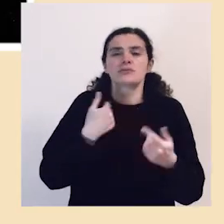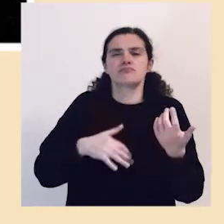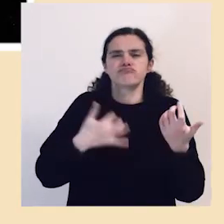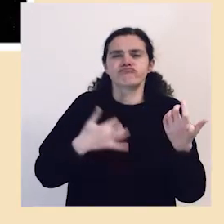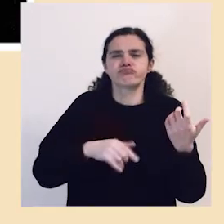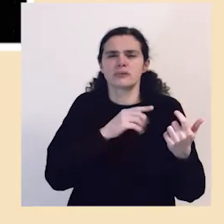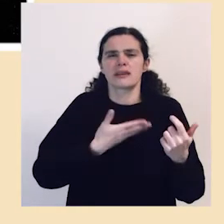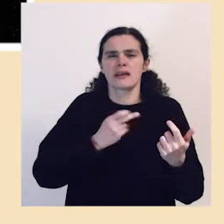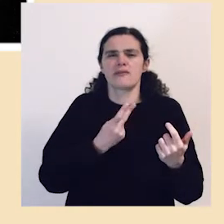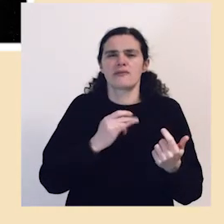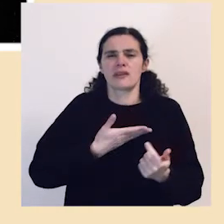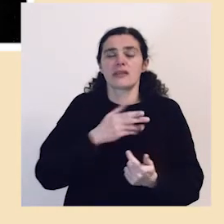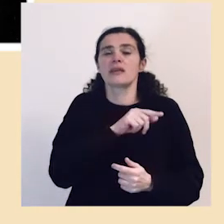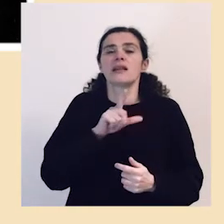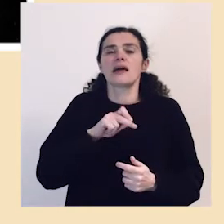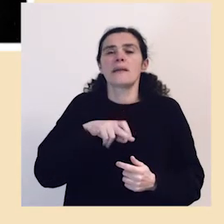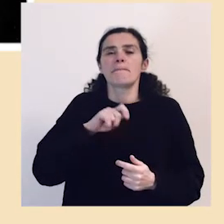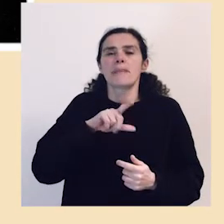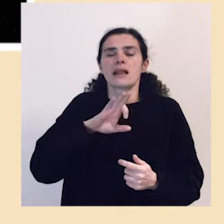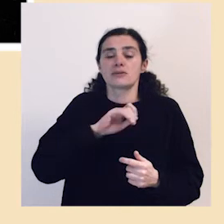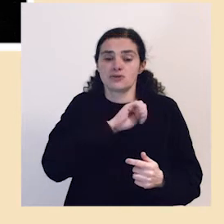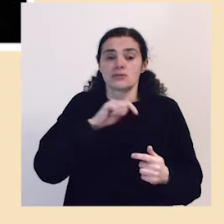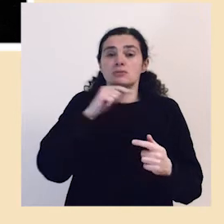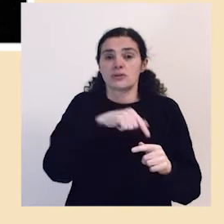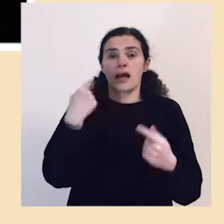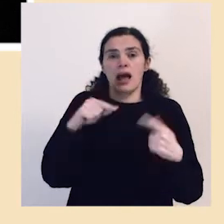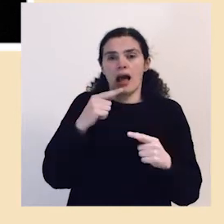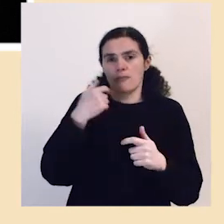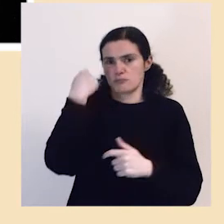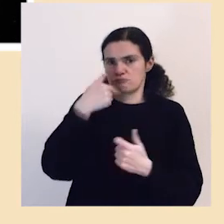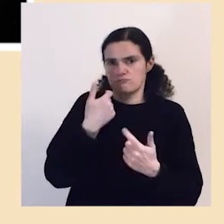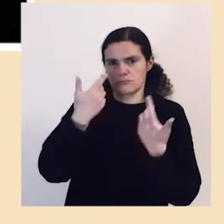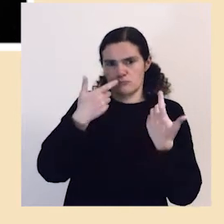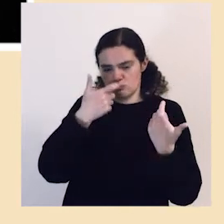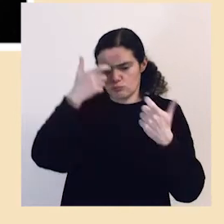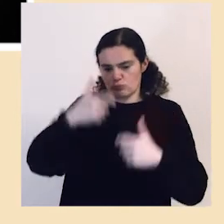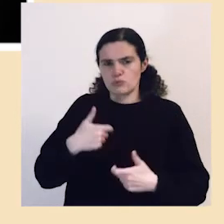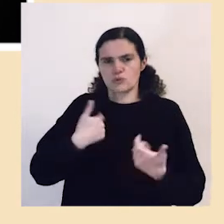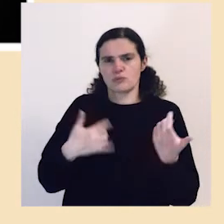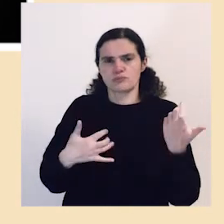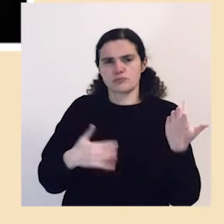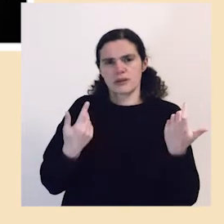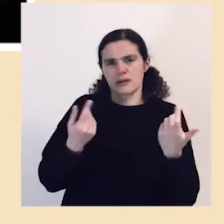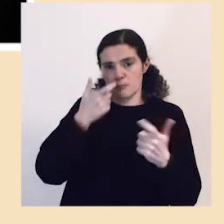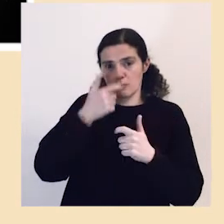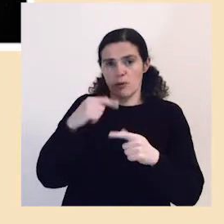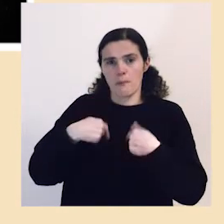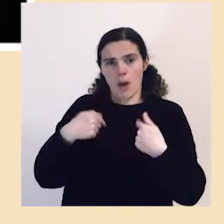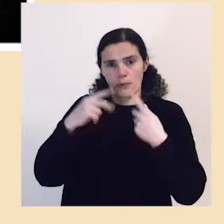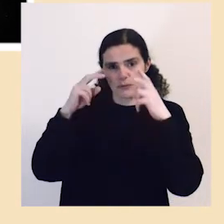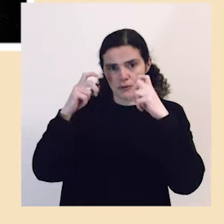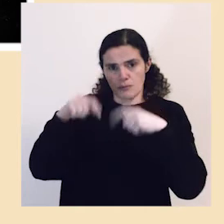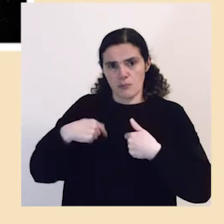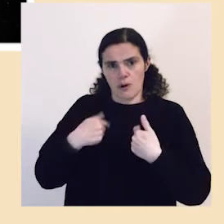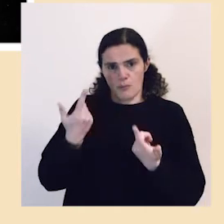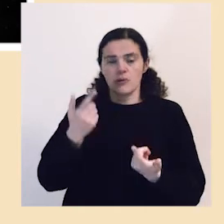Lamelas, Rockstar, Character Appropriation. Nessa obra, o artista incorpora a postura de uma vedeta rock e as fotografias são autorretratos do